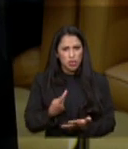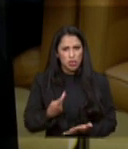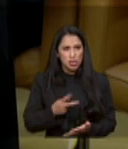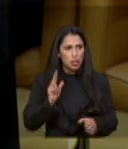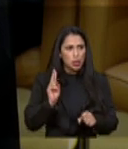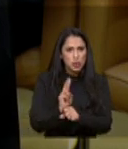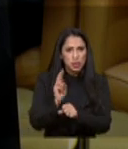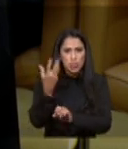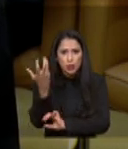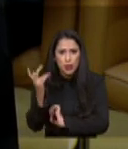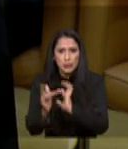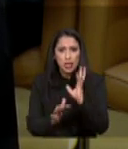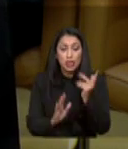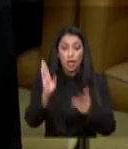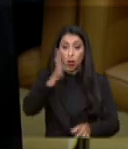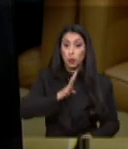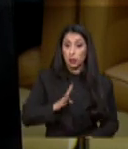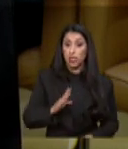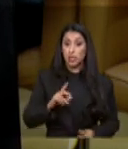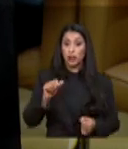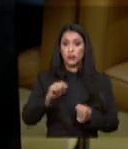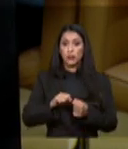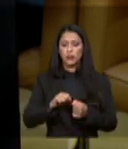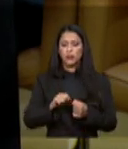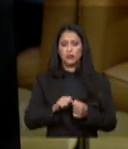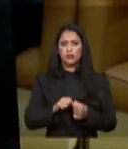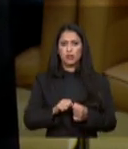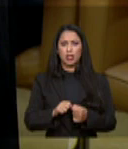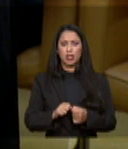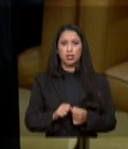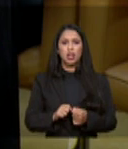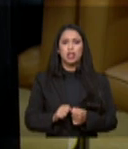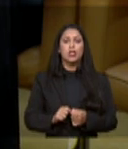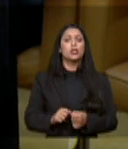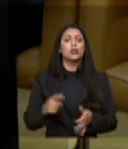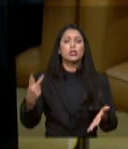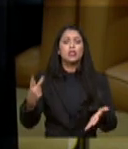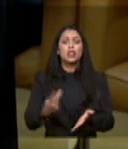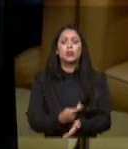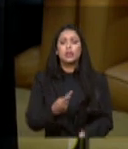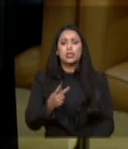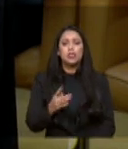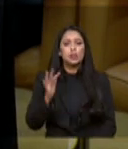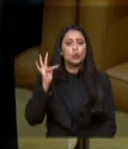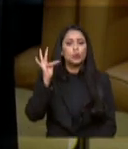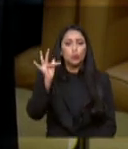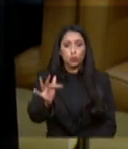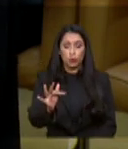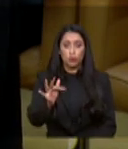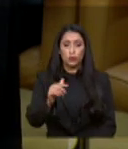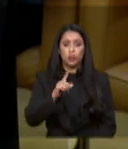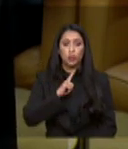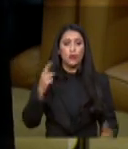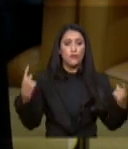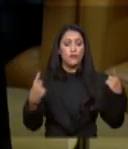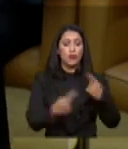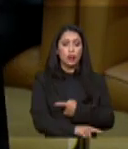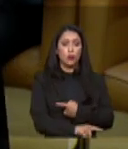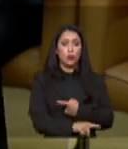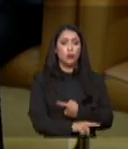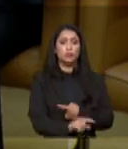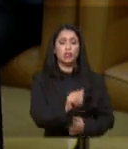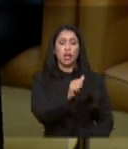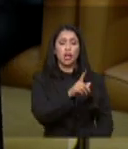esvaziamento da proteção ambiental brasileira constatada e com os resultados nefastos que ocasionaram, ofendem preceitos fundamentais